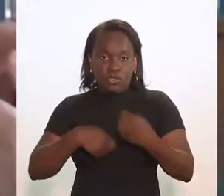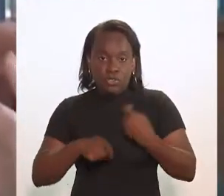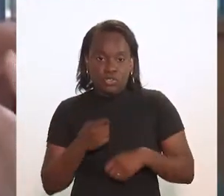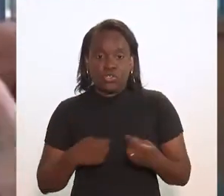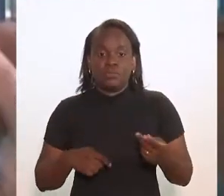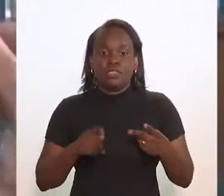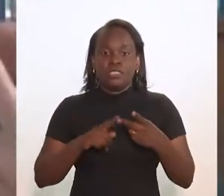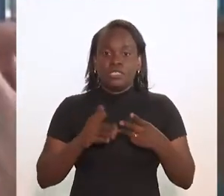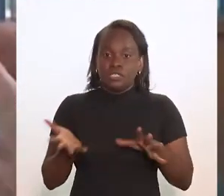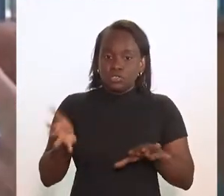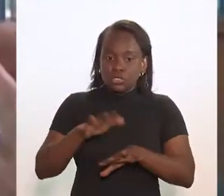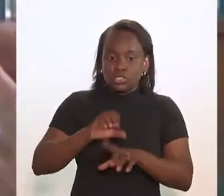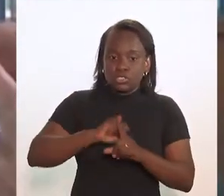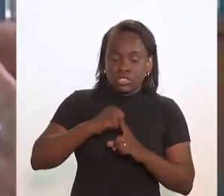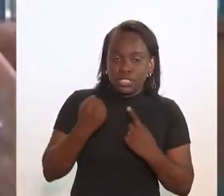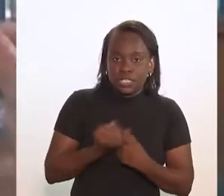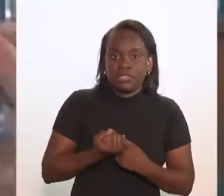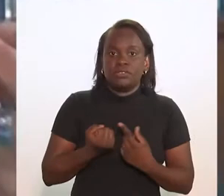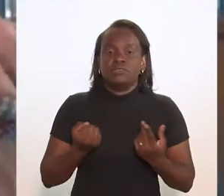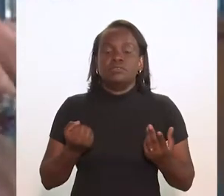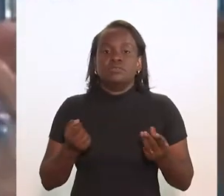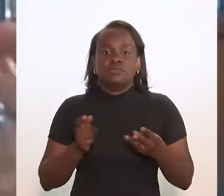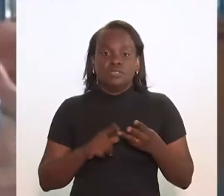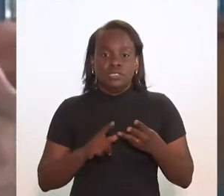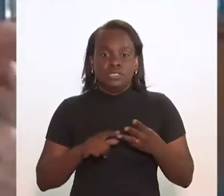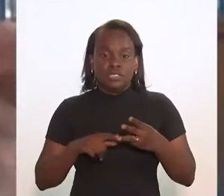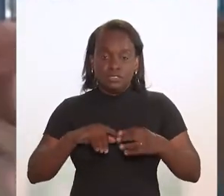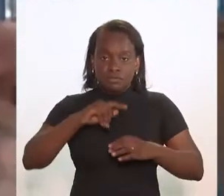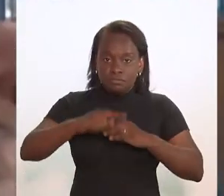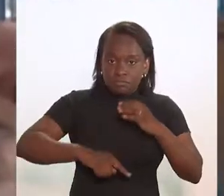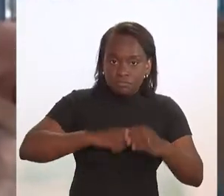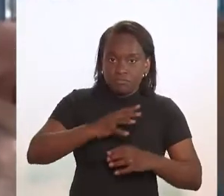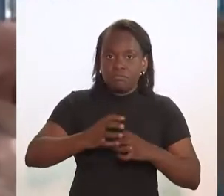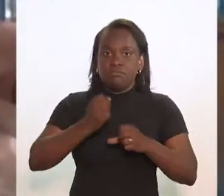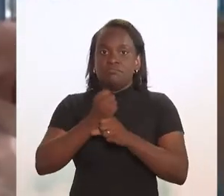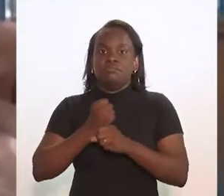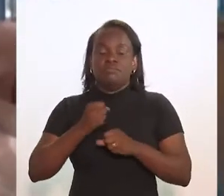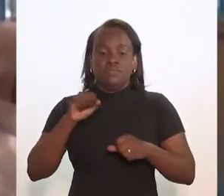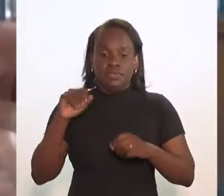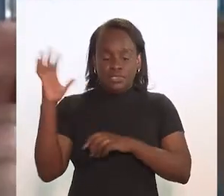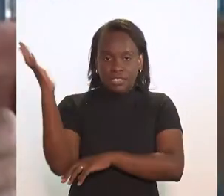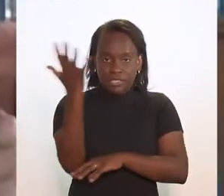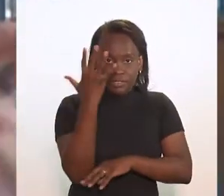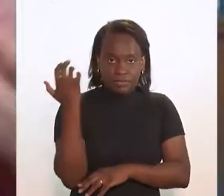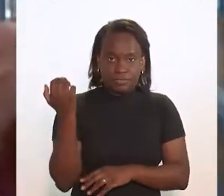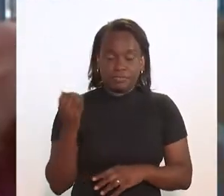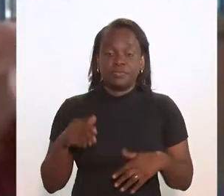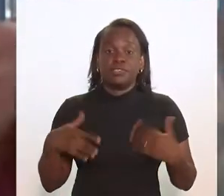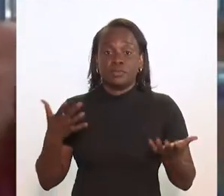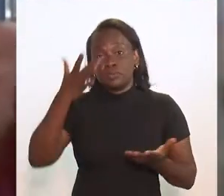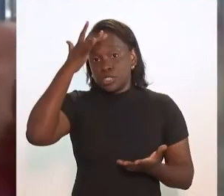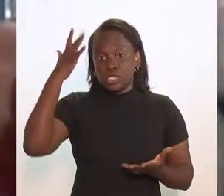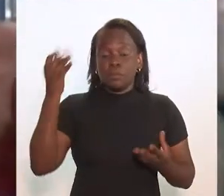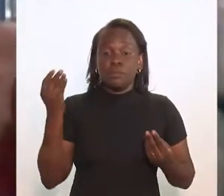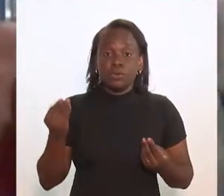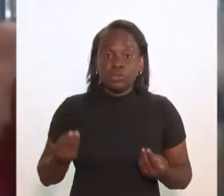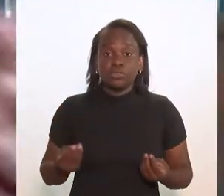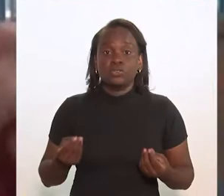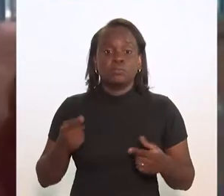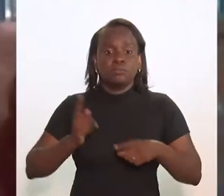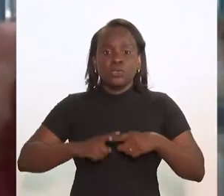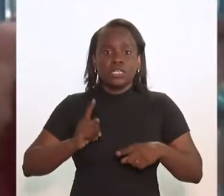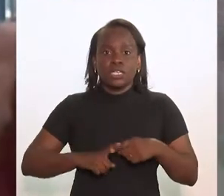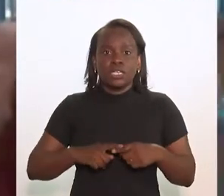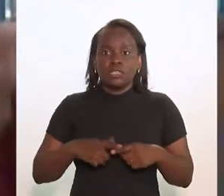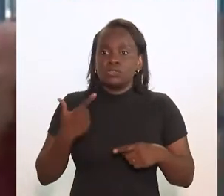desenvolvimento econômico, a inclusão social e a sustentabilidade ambiental. E muita gente se pergunta